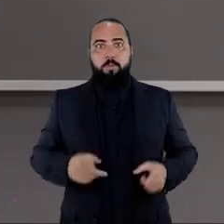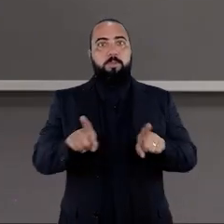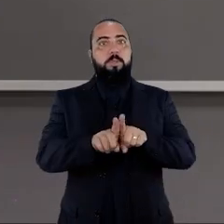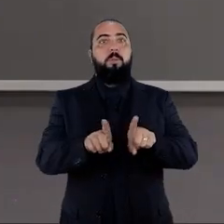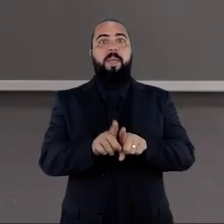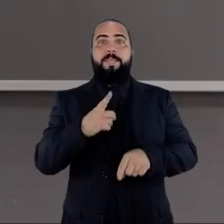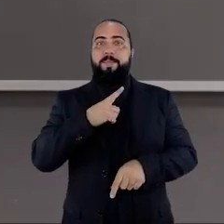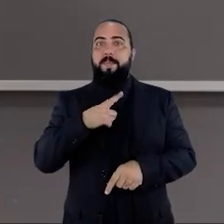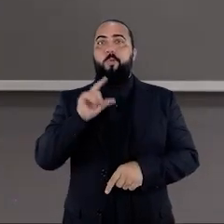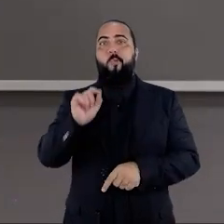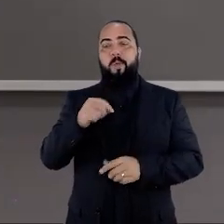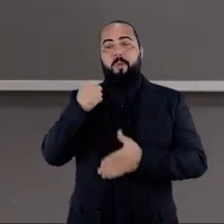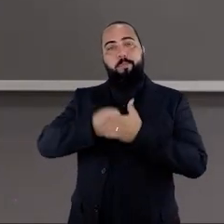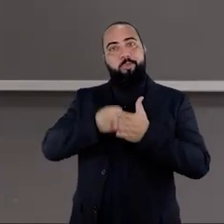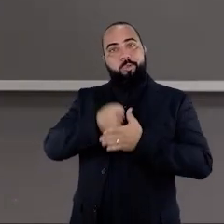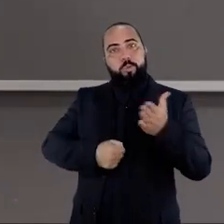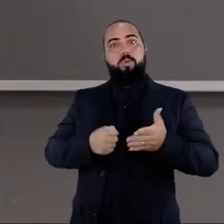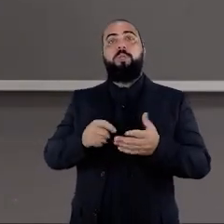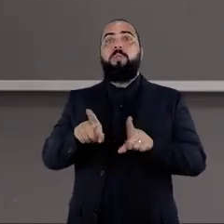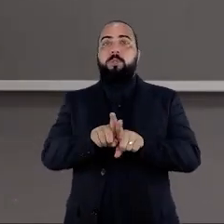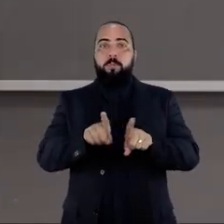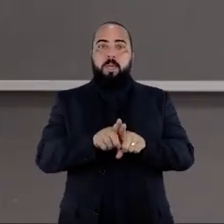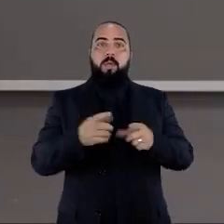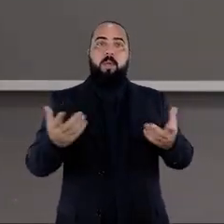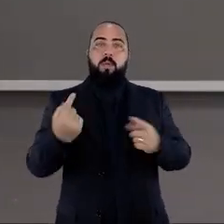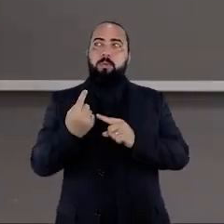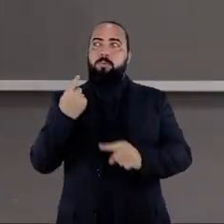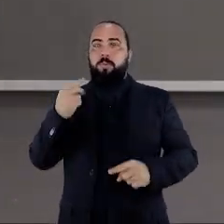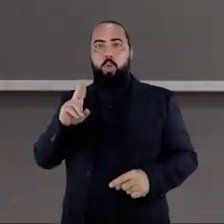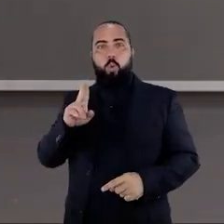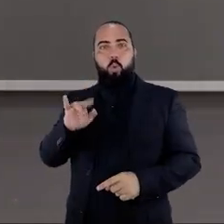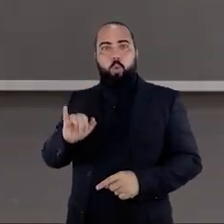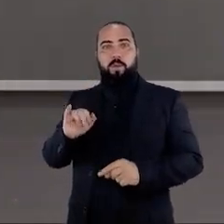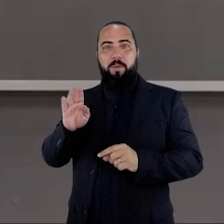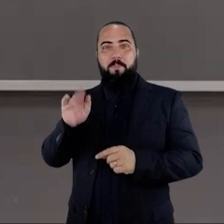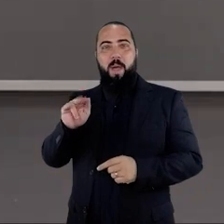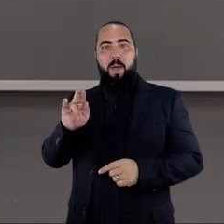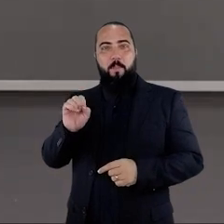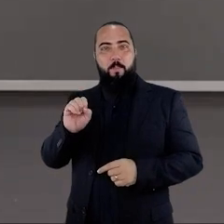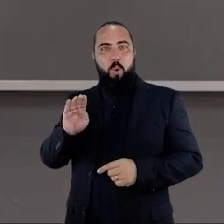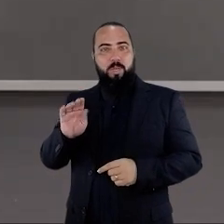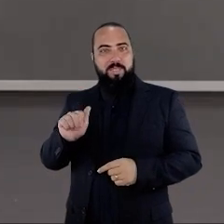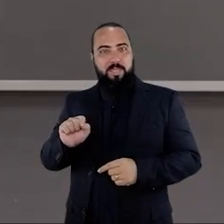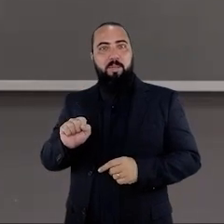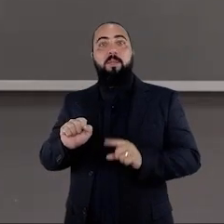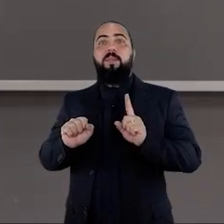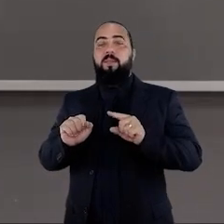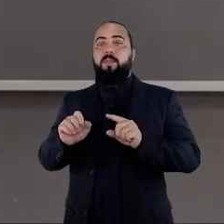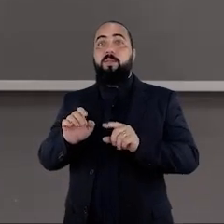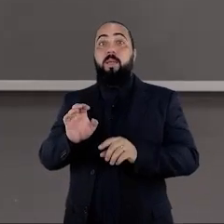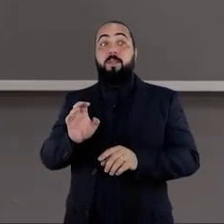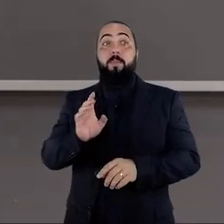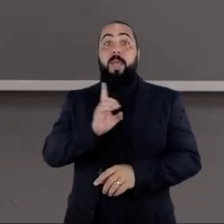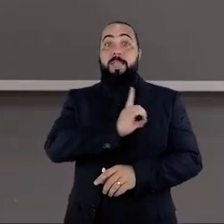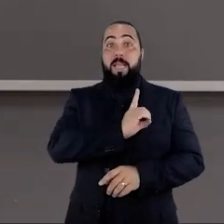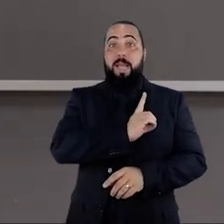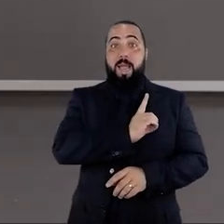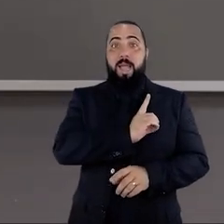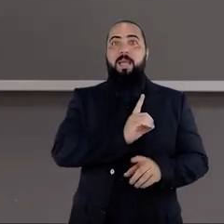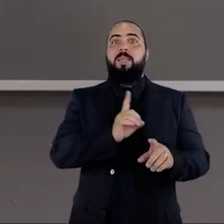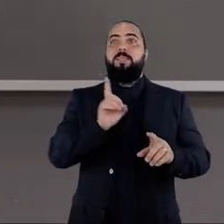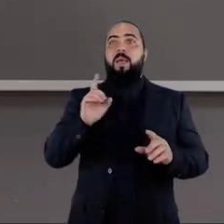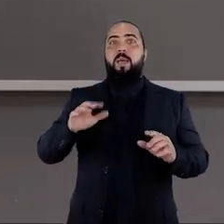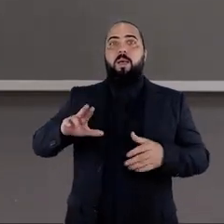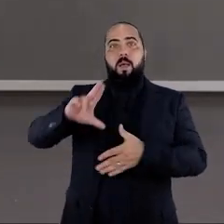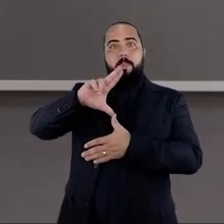que também houve grande luta, inclusive com Eleanor Roosevelt num lado e as delegadas da América Latina em outro lado e